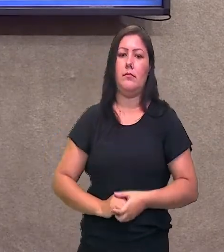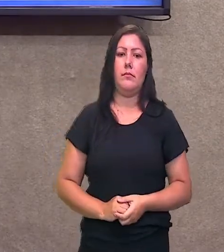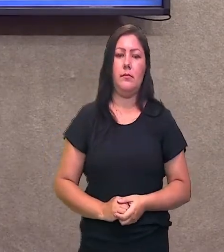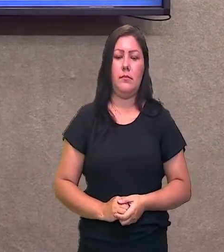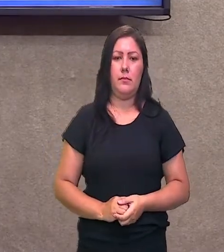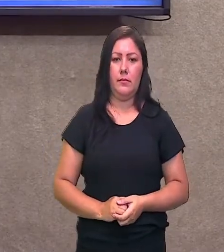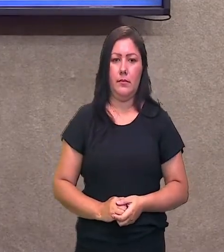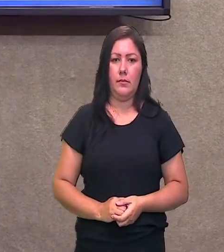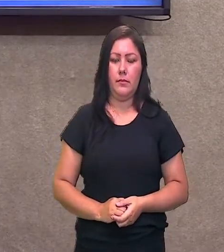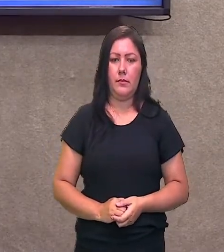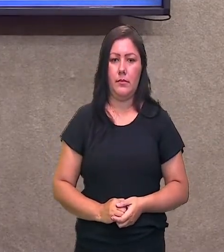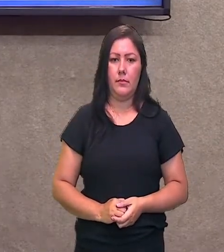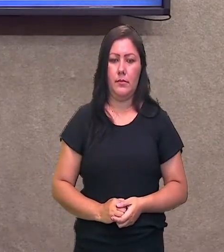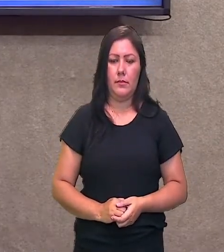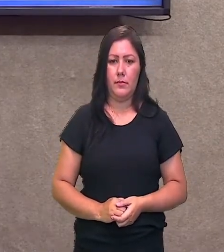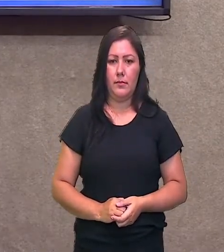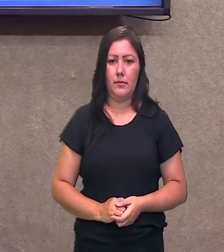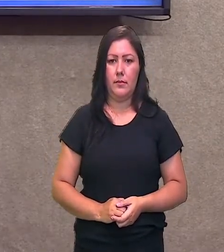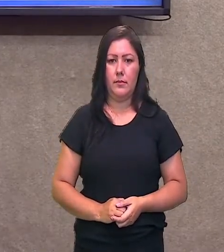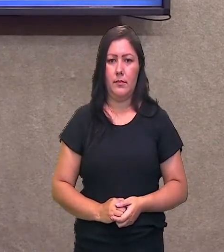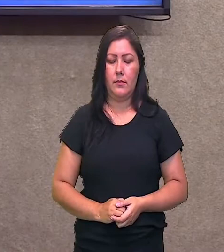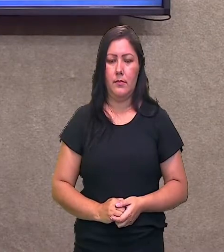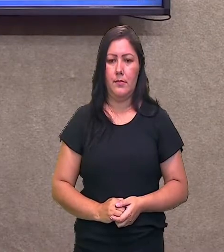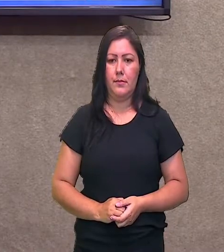obedecidas. Tranquilo?